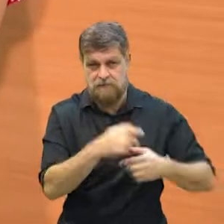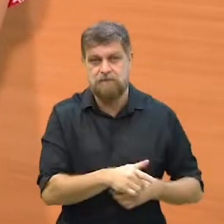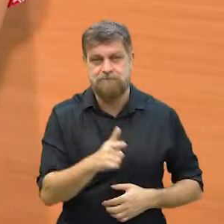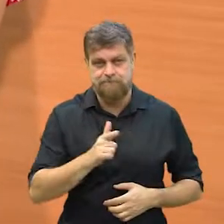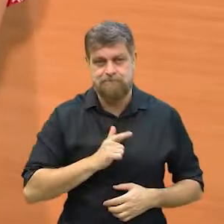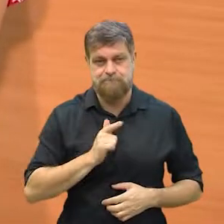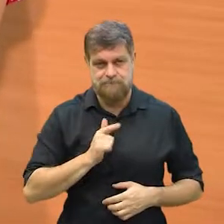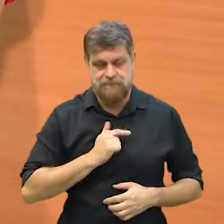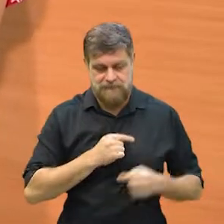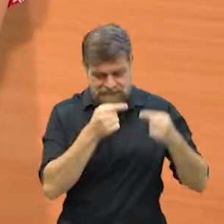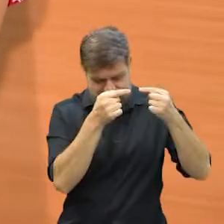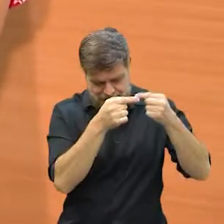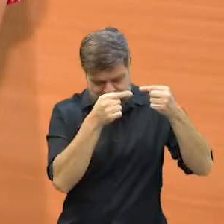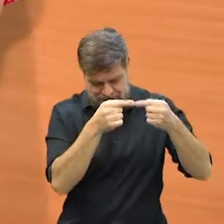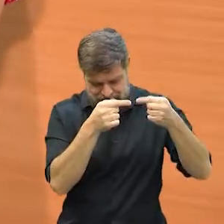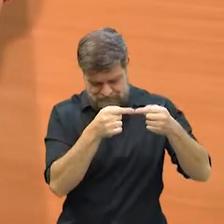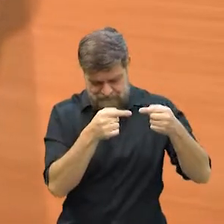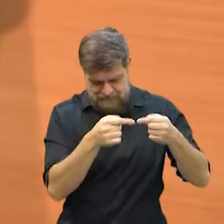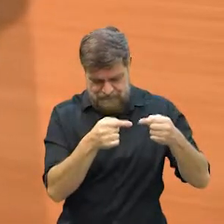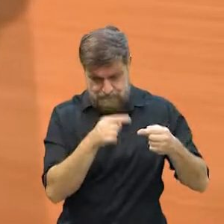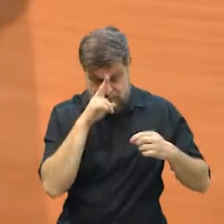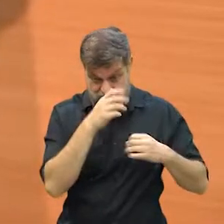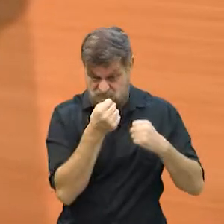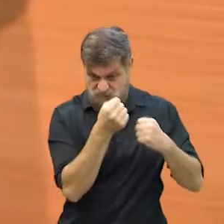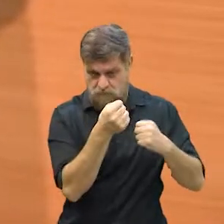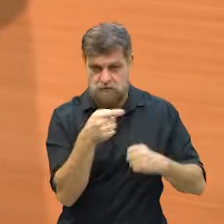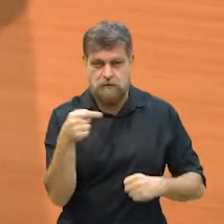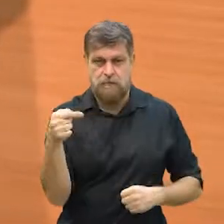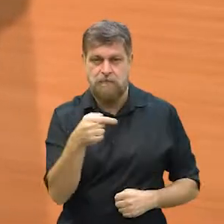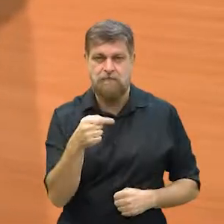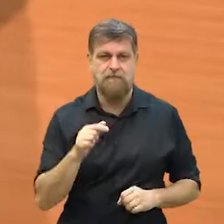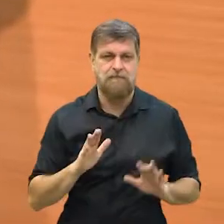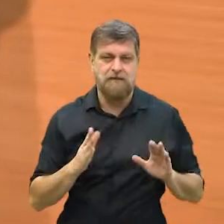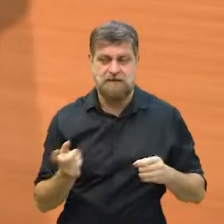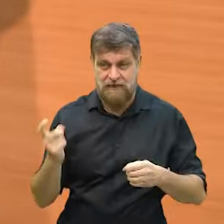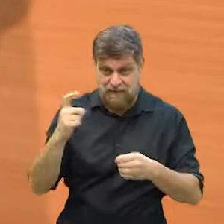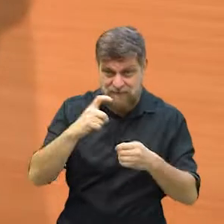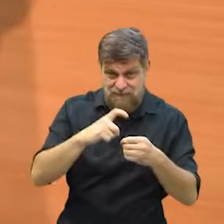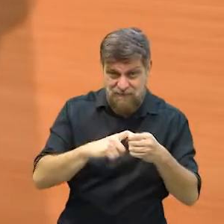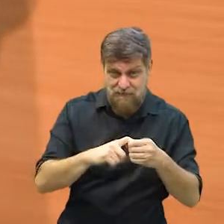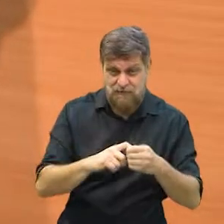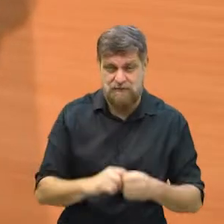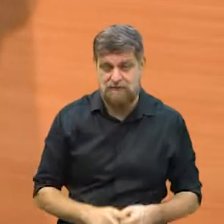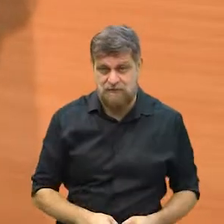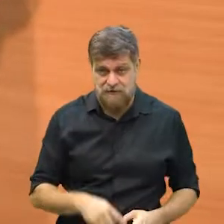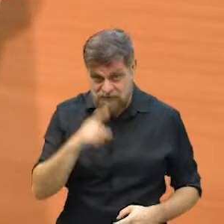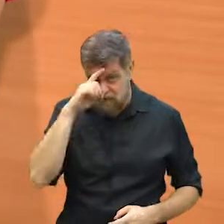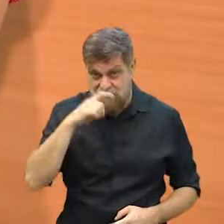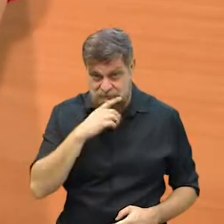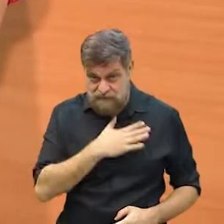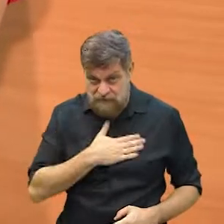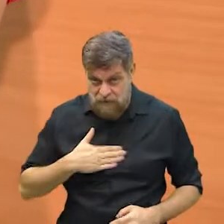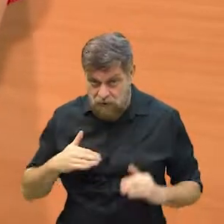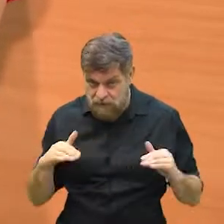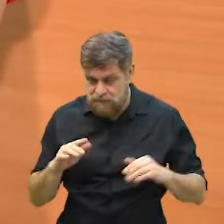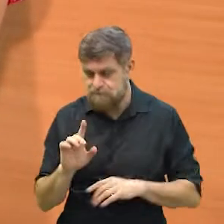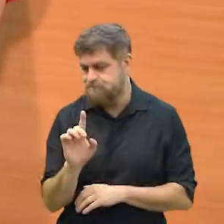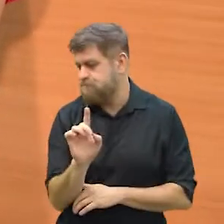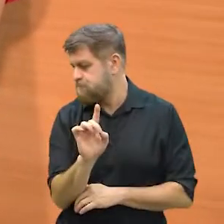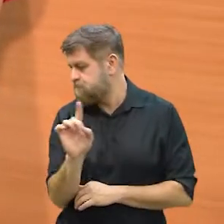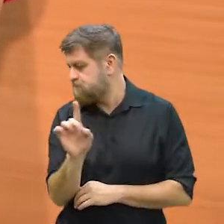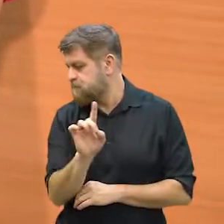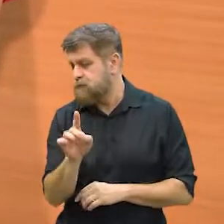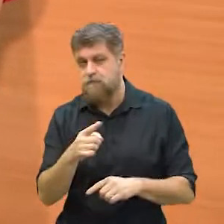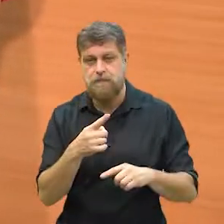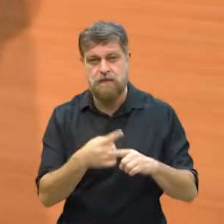elas acabam tendo mais contundência, né? Agora, não dá para dizer que a volta foi tranquila, né? Que a volta está